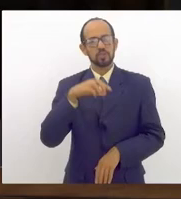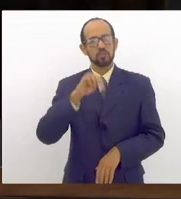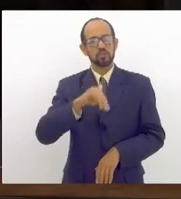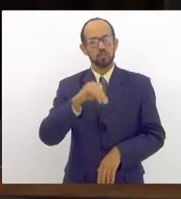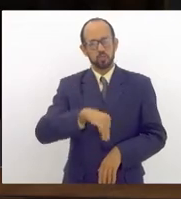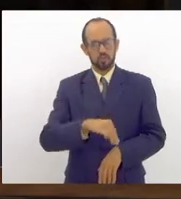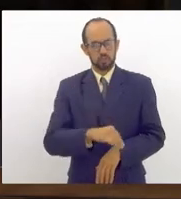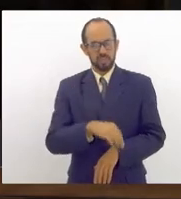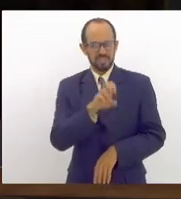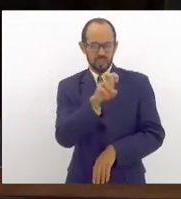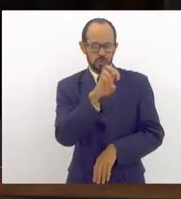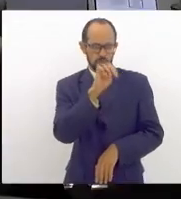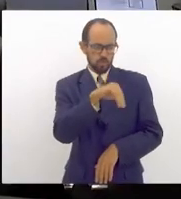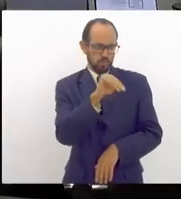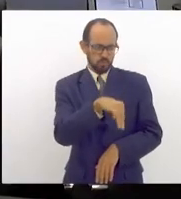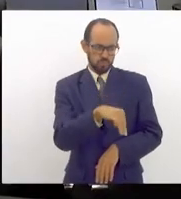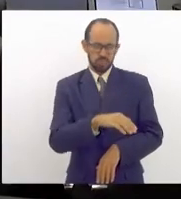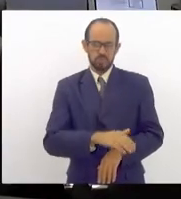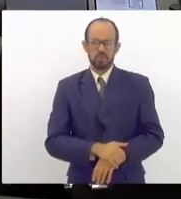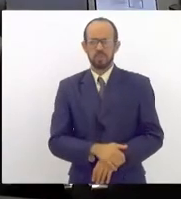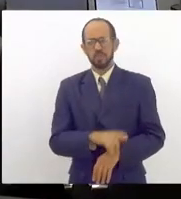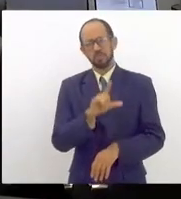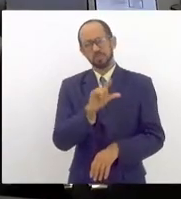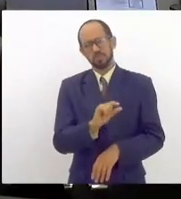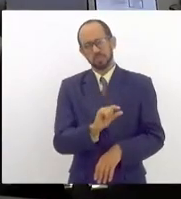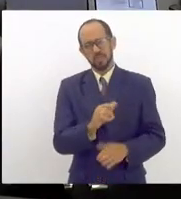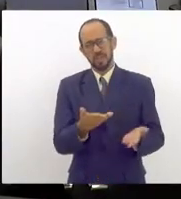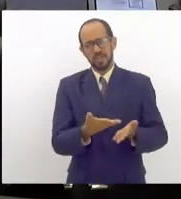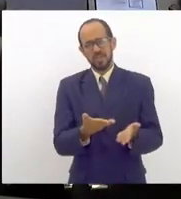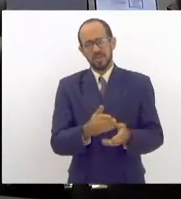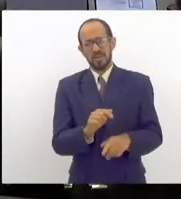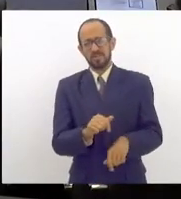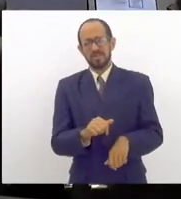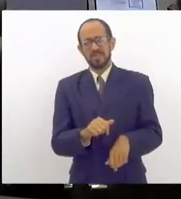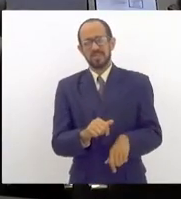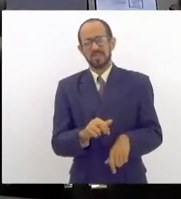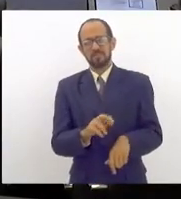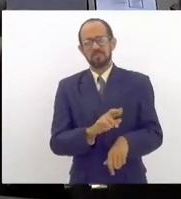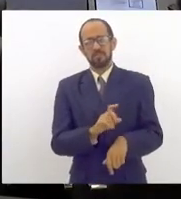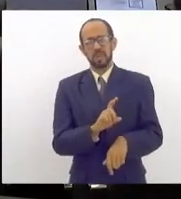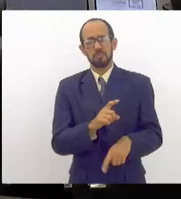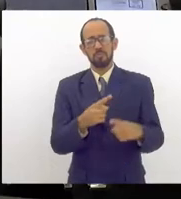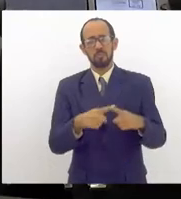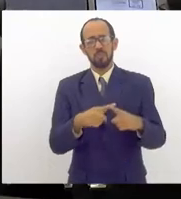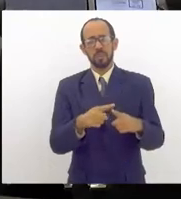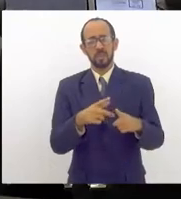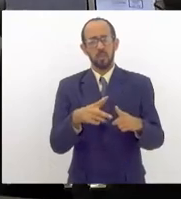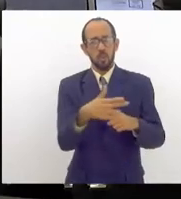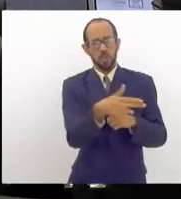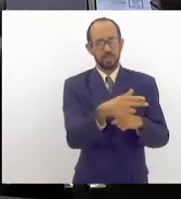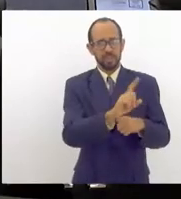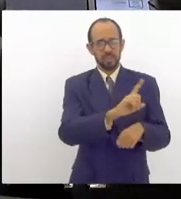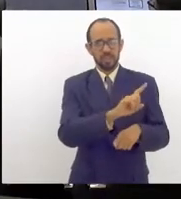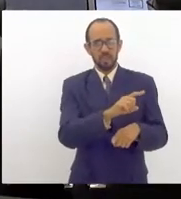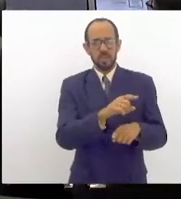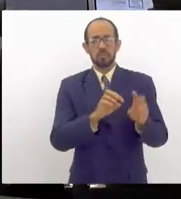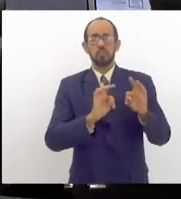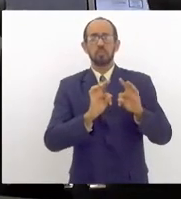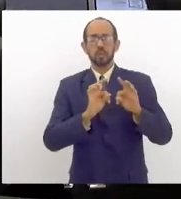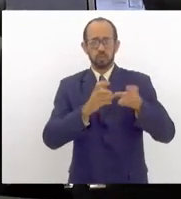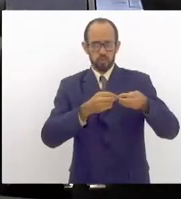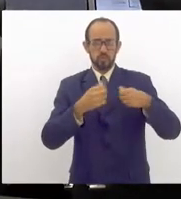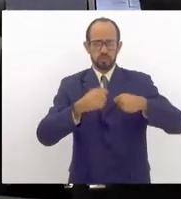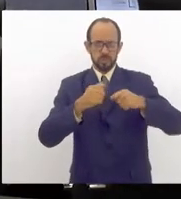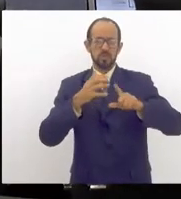cinco minutos reduzir agora mas não é porque não tô capturando sua fala não mas é para a gente deixar todo mundo falar bem